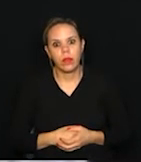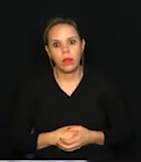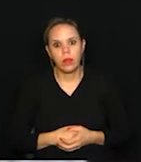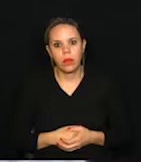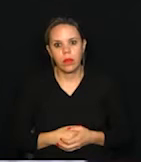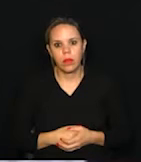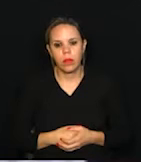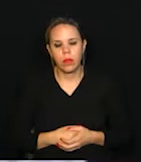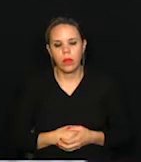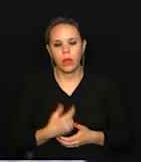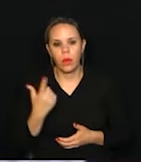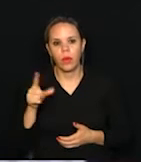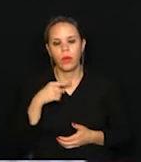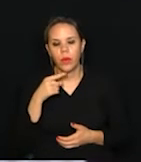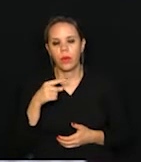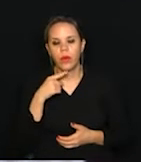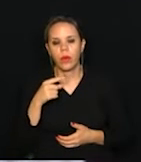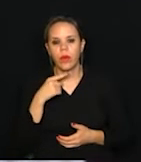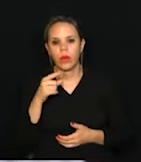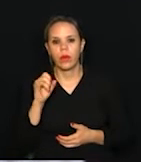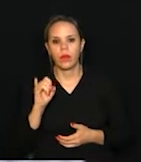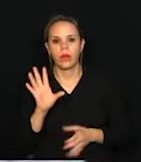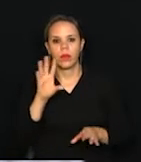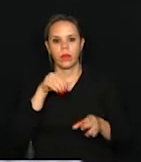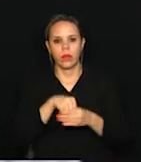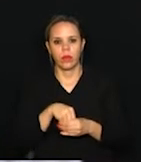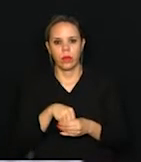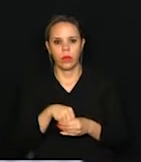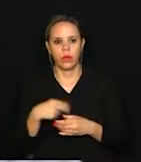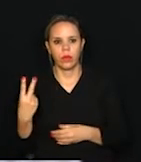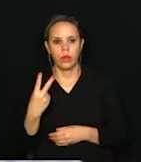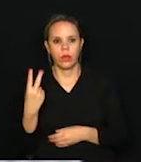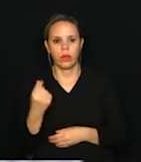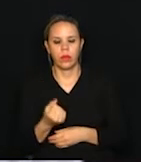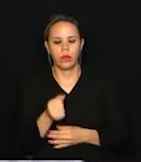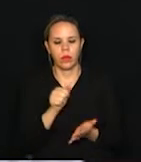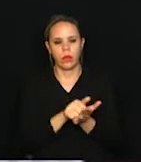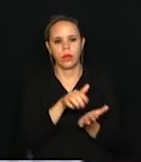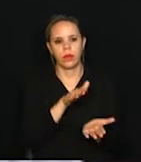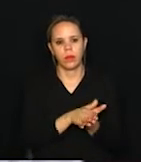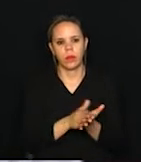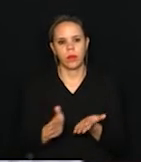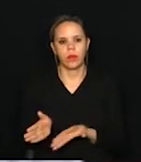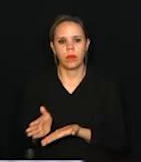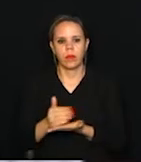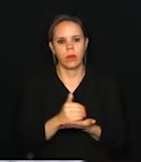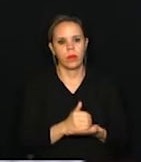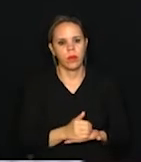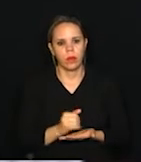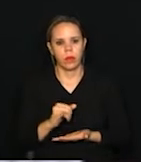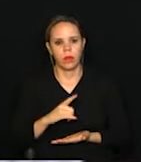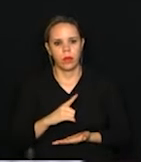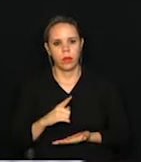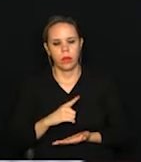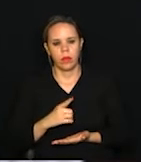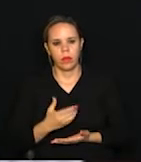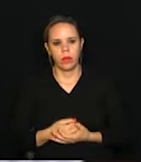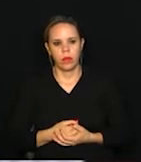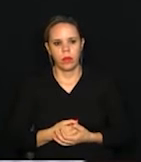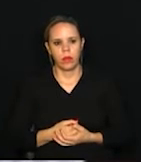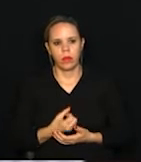outra questão é se dentro desse valor das multas arrecadado, se existe